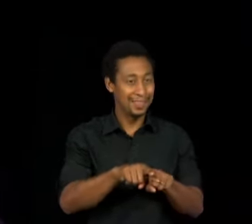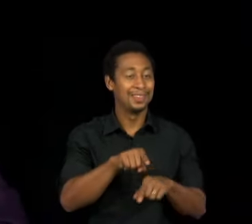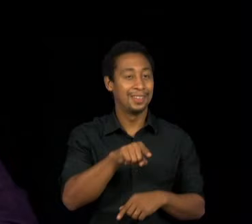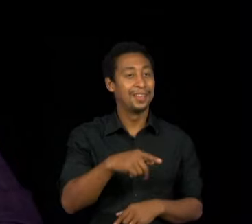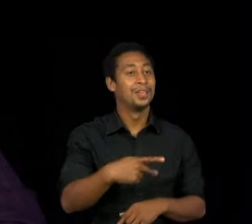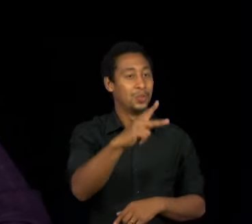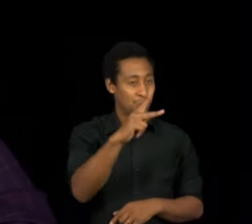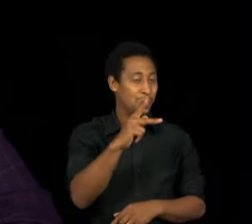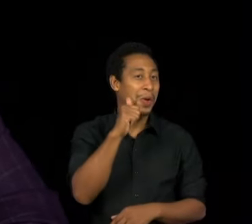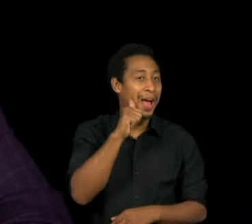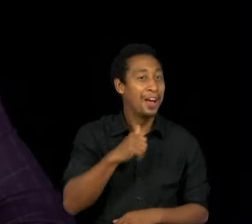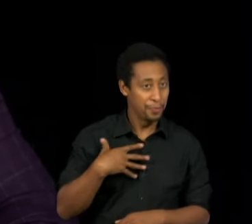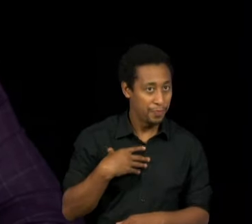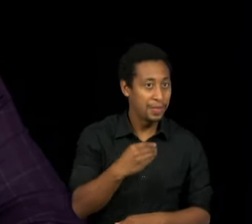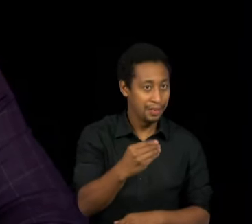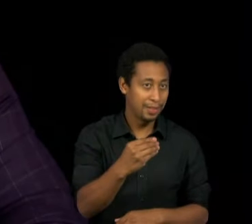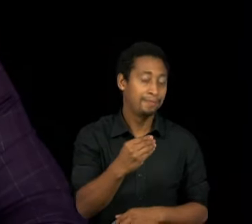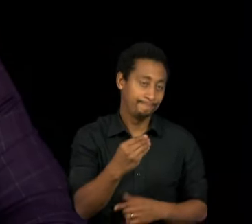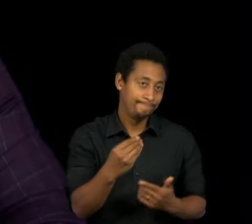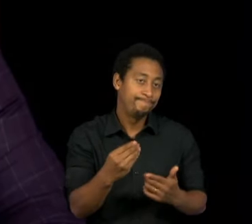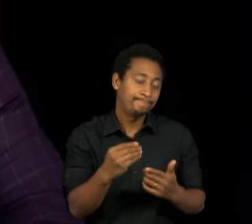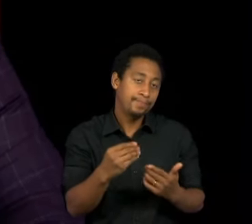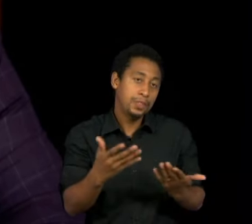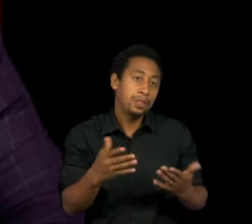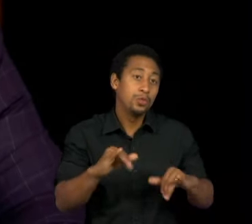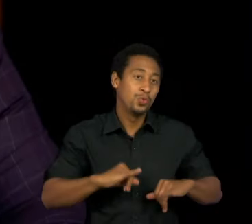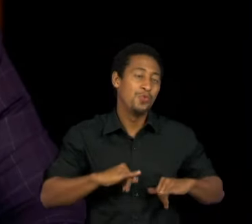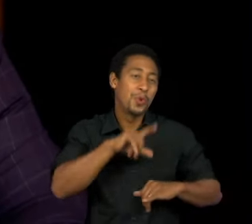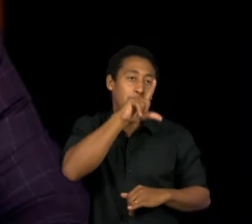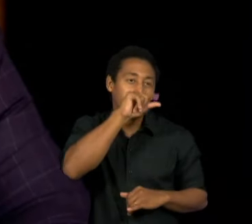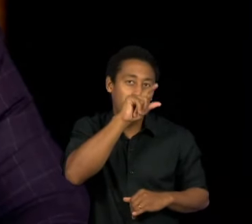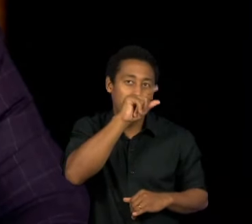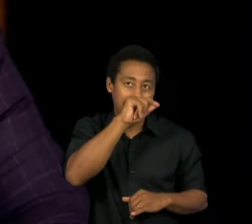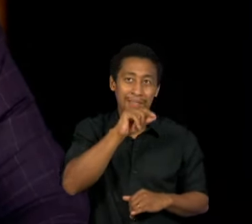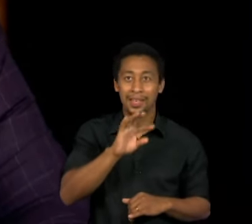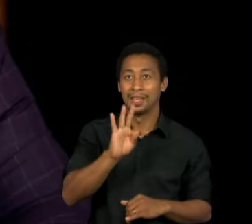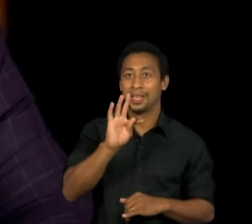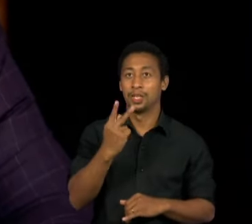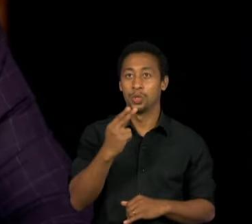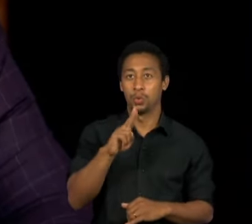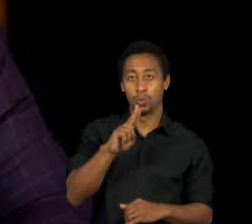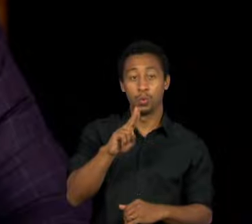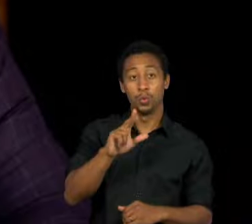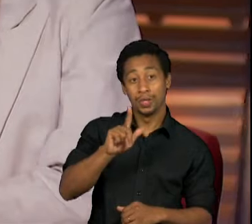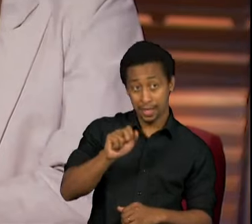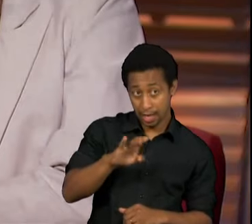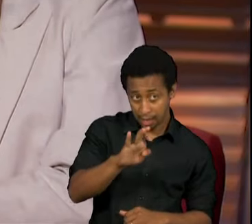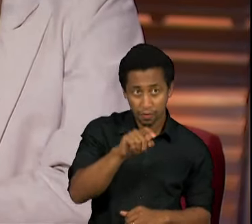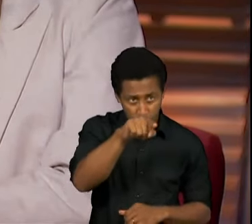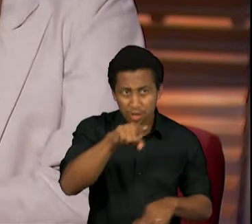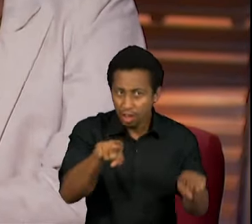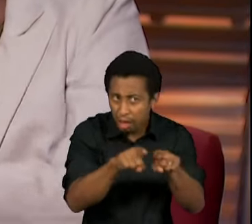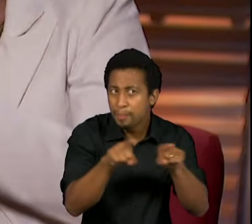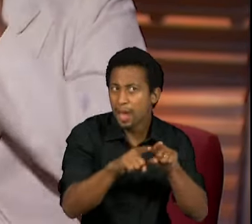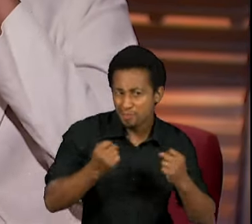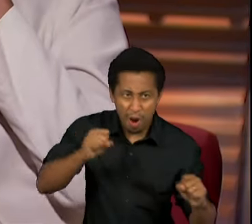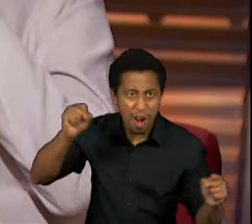agredida no Twitter não foi a tulaine você deu uma de boneca nele não foi que aconteceu só tem